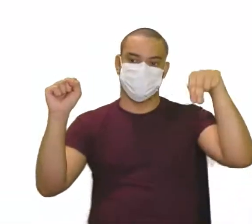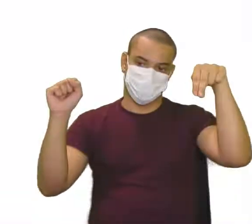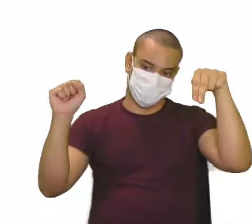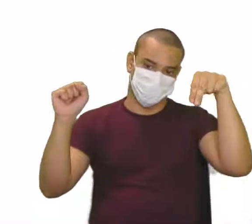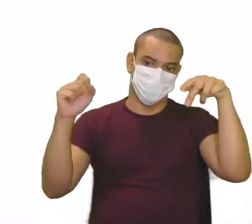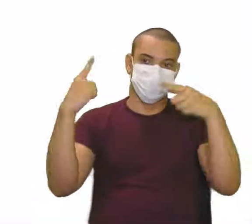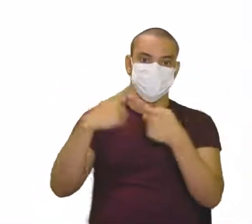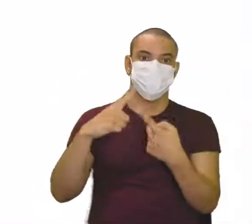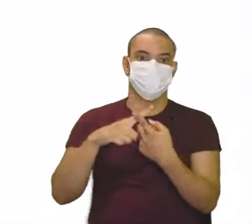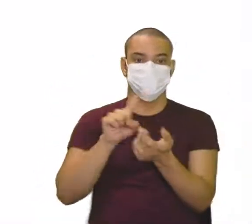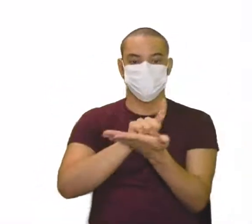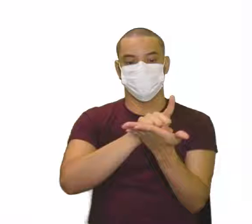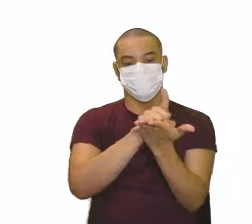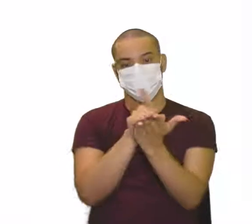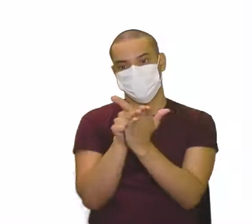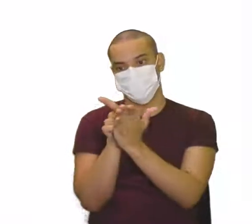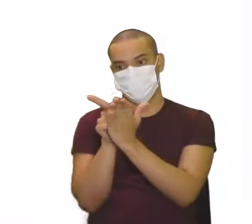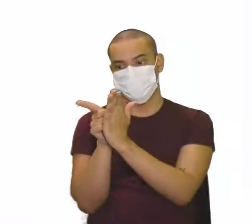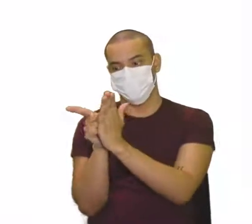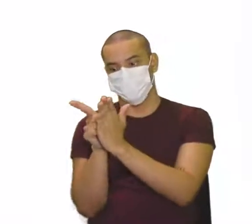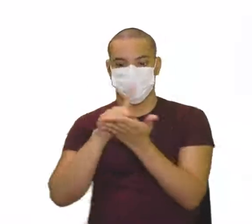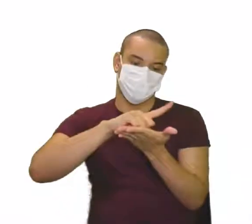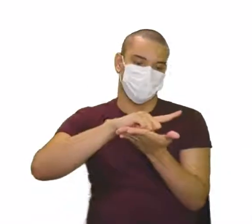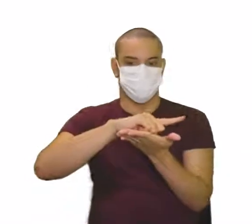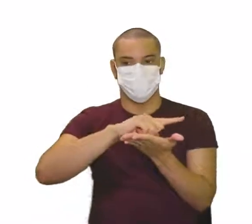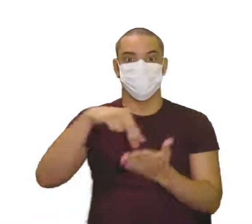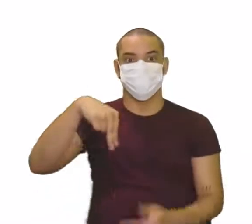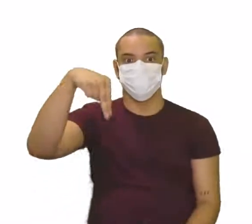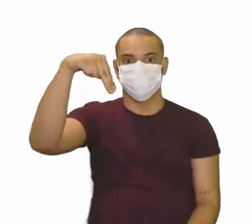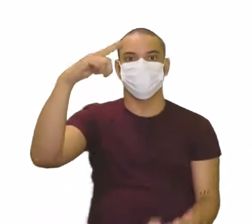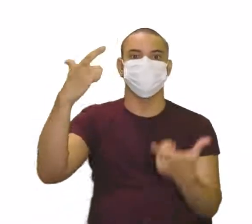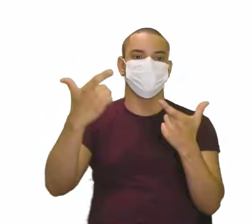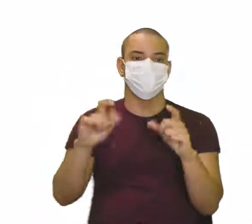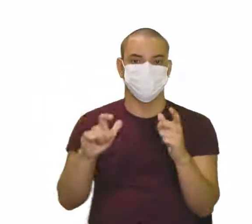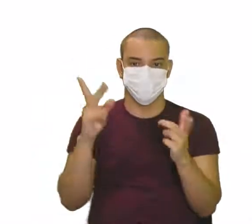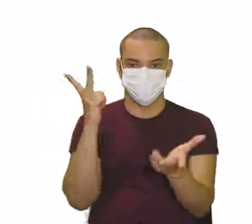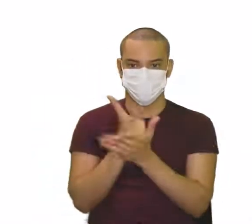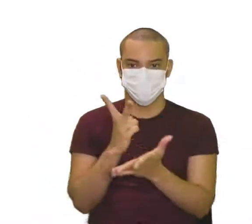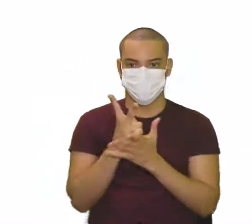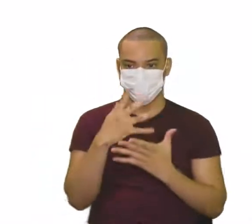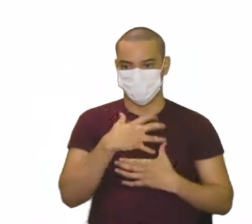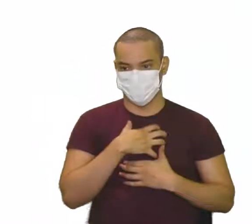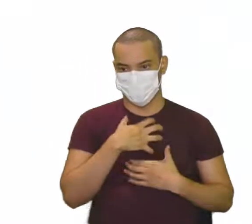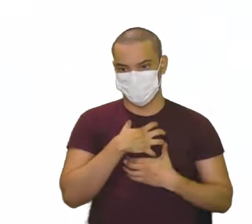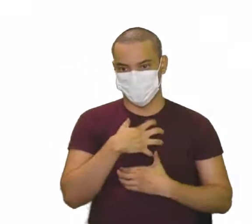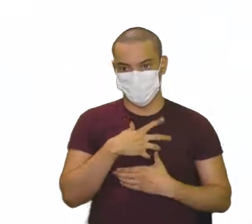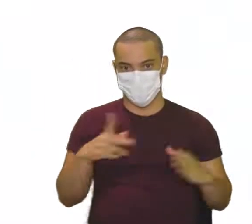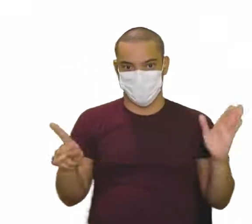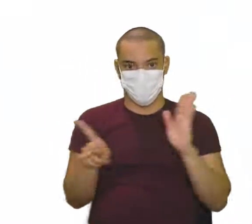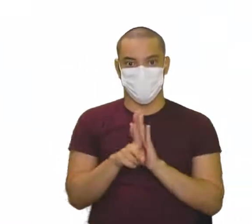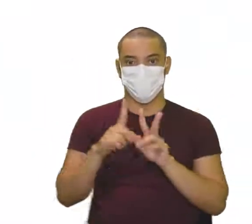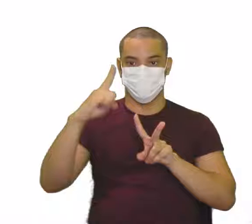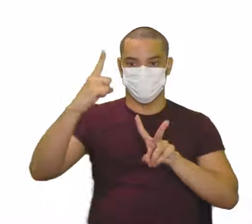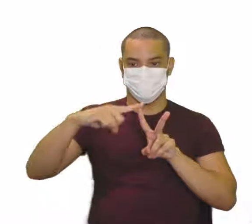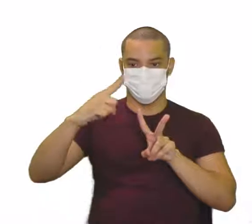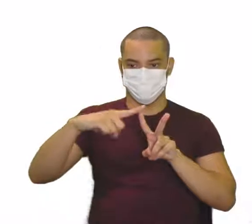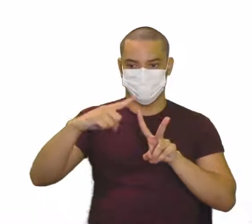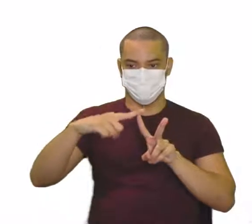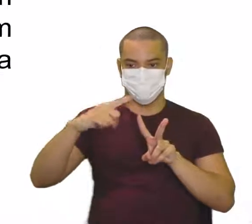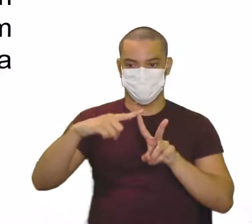a gente coloca uma bússola, né, geralmente o norte dela aponta aí no mesmo sentido do nosso vetor indução,